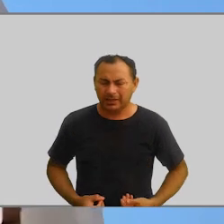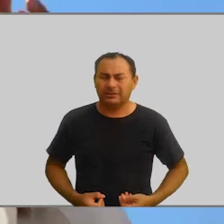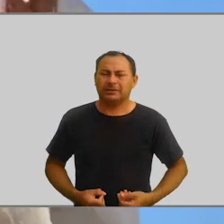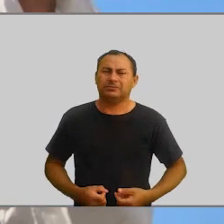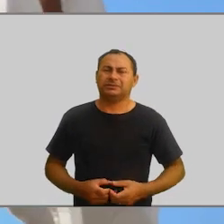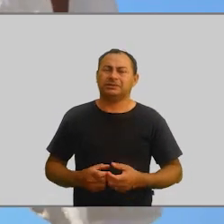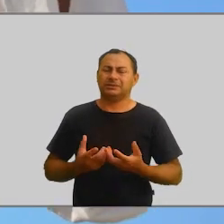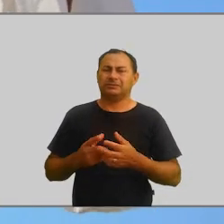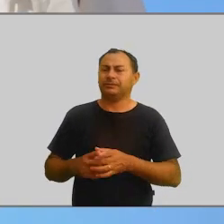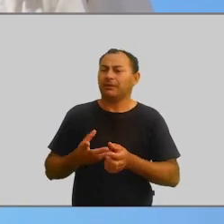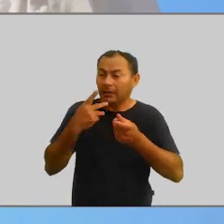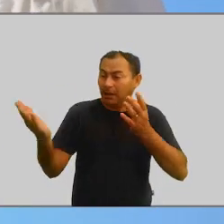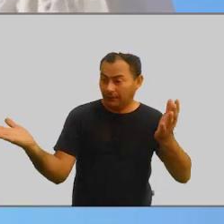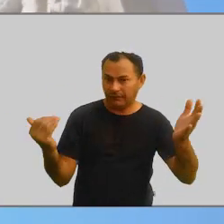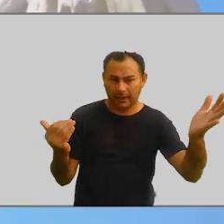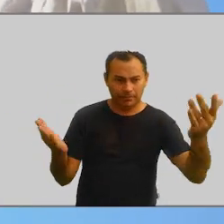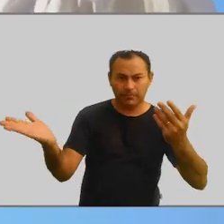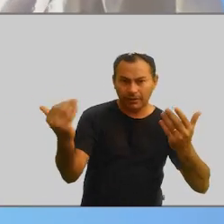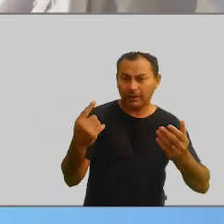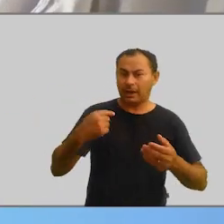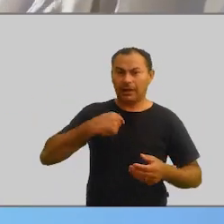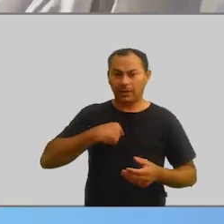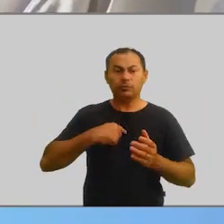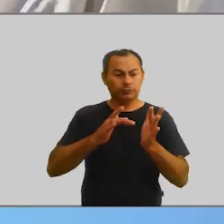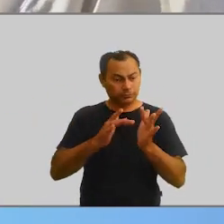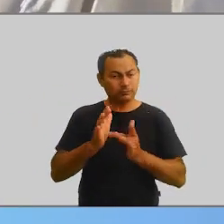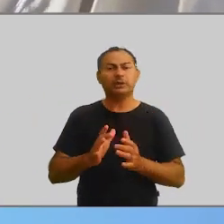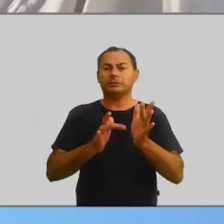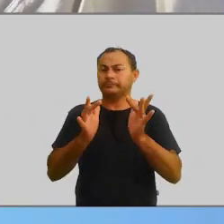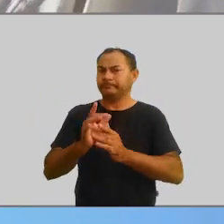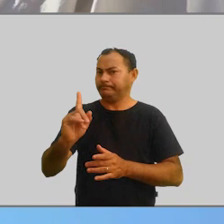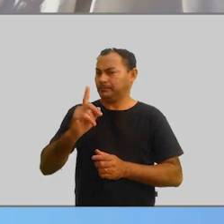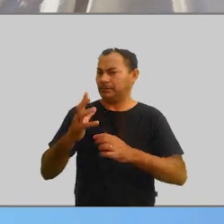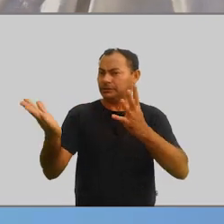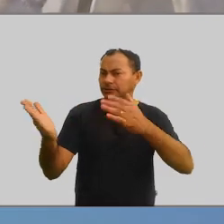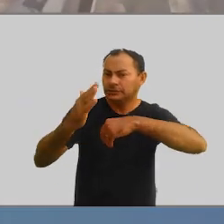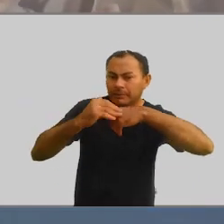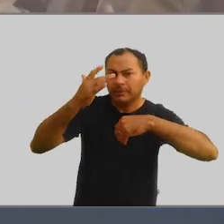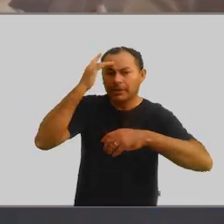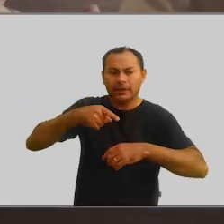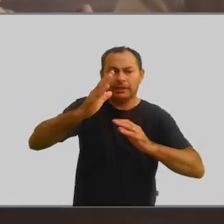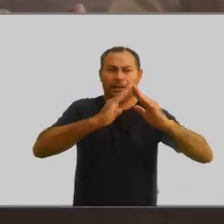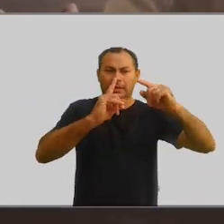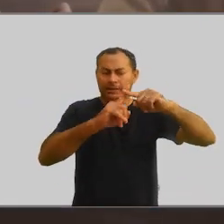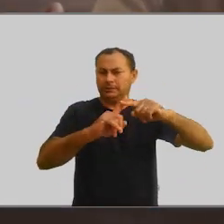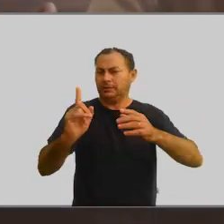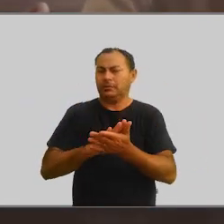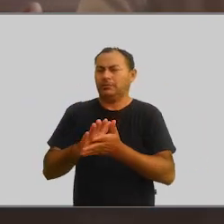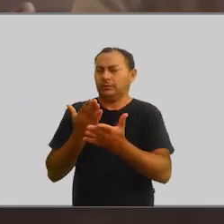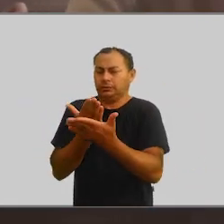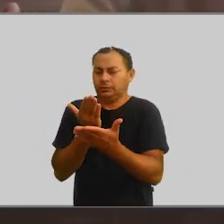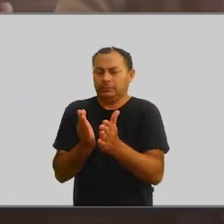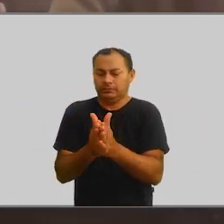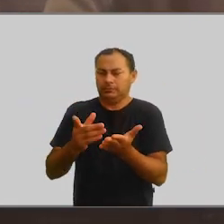e sobrecarregados foi: venham, venham a mim. Jesus não está chamando ninguém para ir à igreja, nem